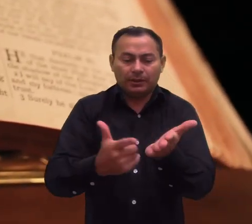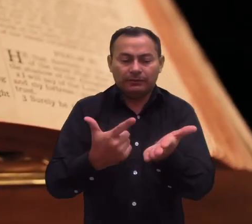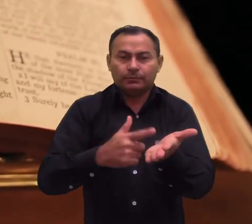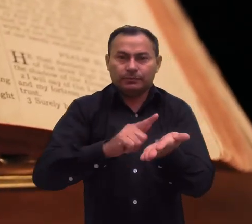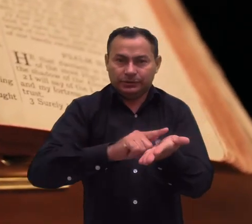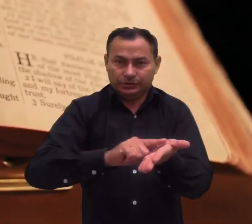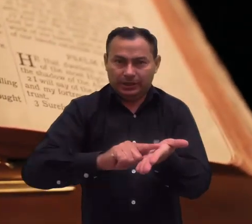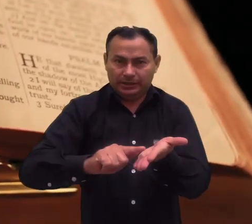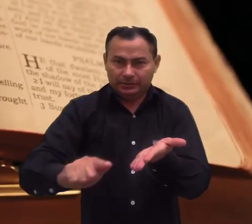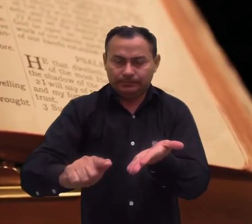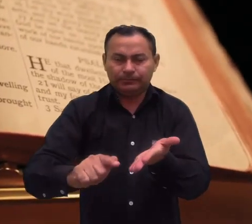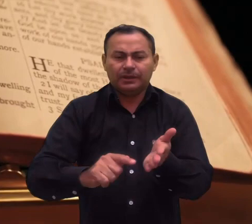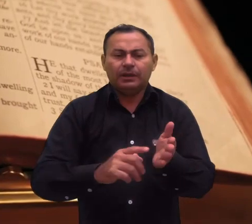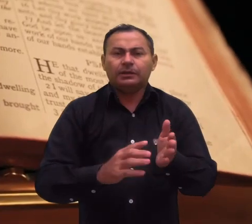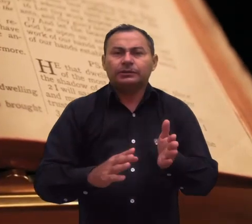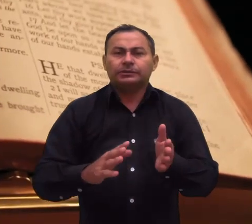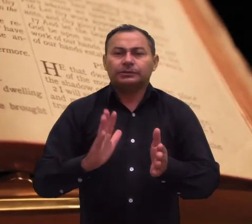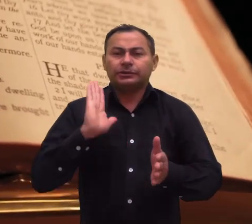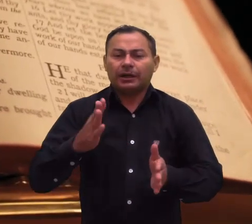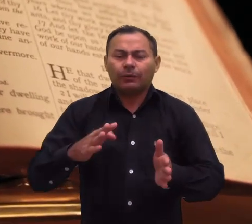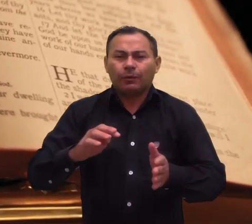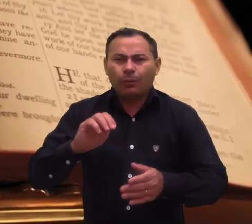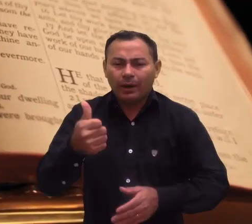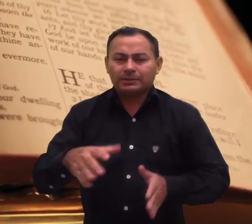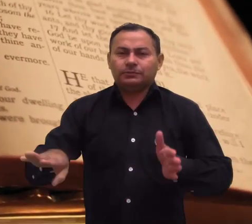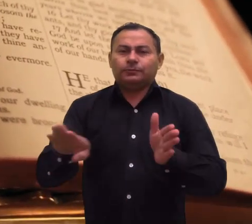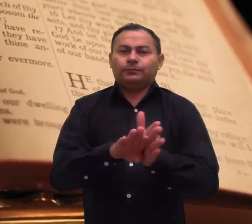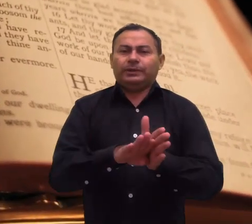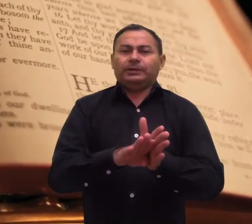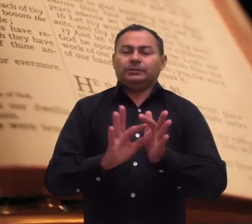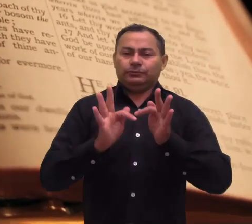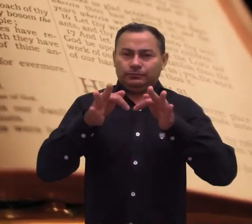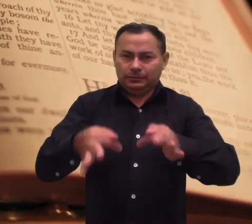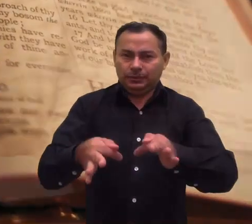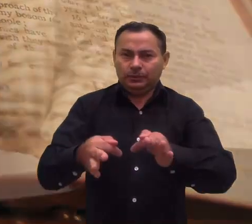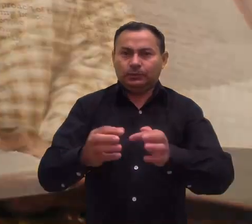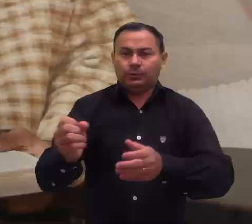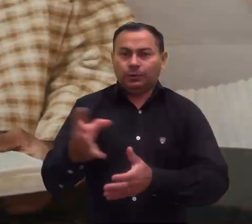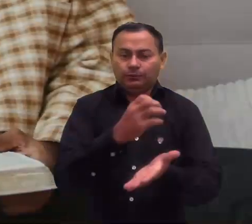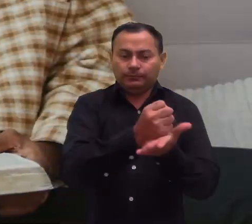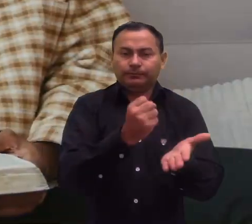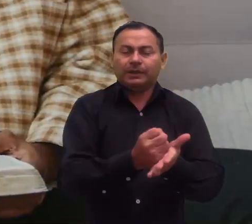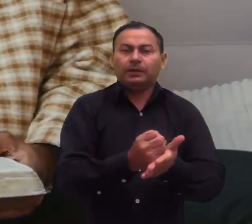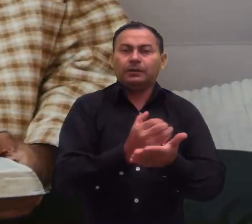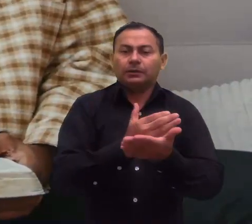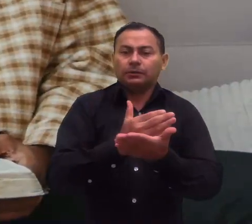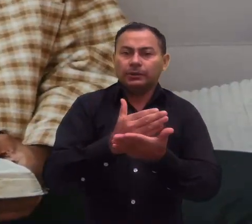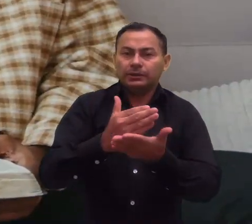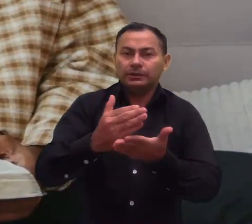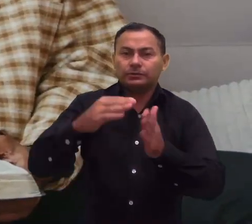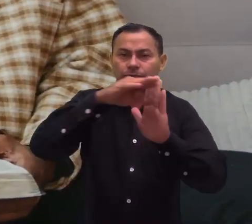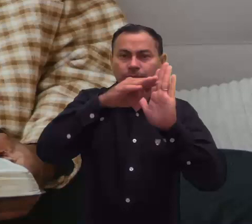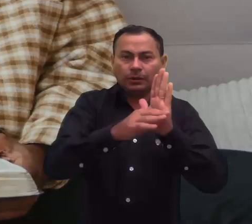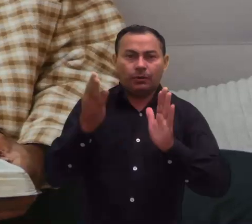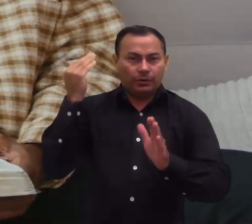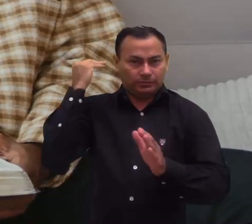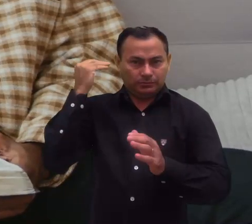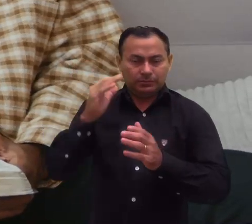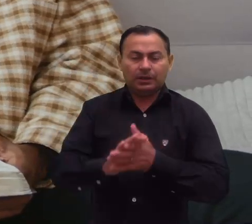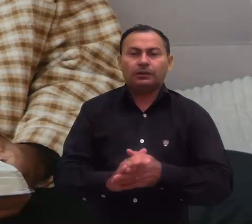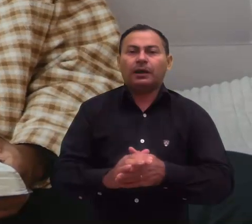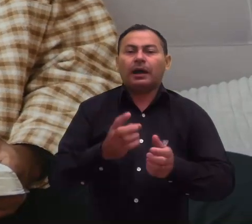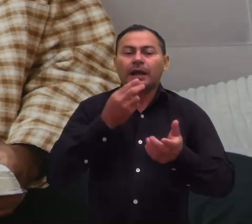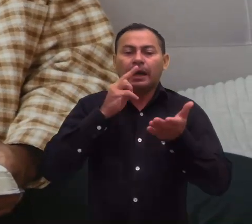com o livro de Gênesis e já nos trouxe quase ao final do Novo Testamento. Nos últimos programas fizemos uma introdução